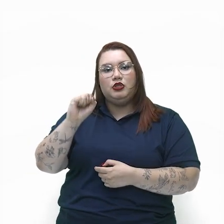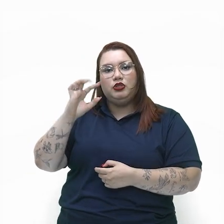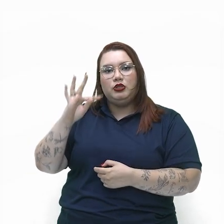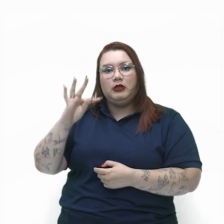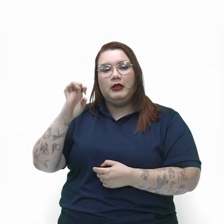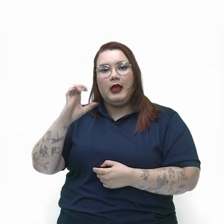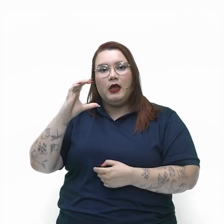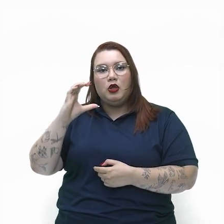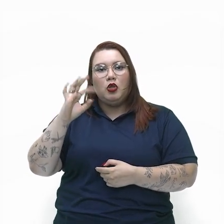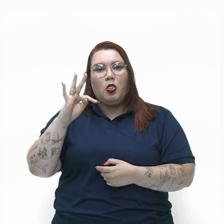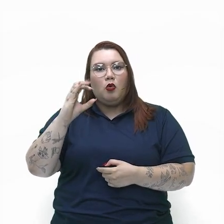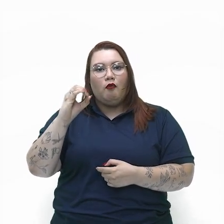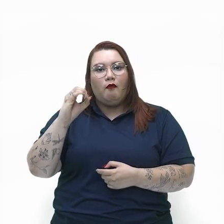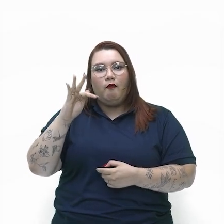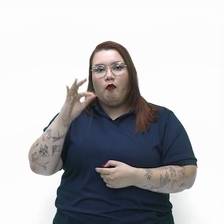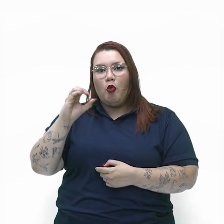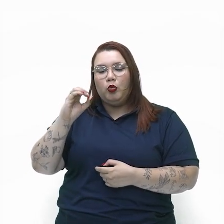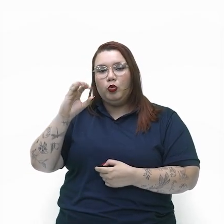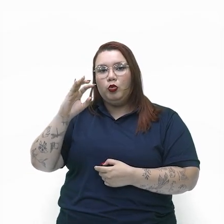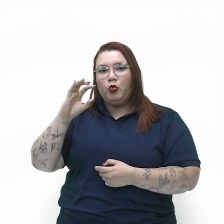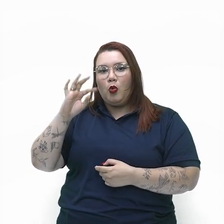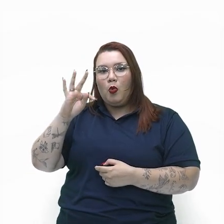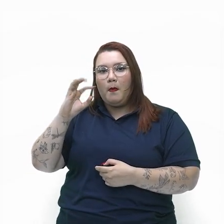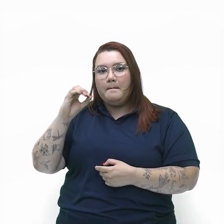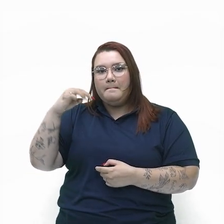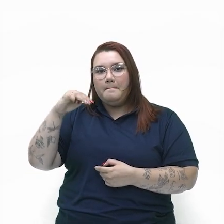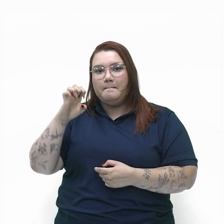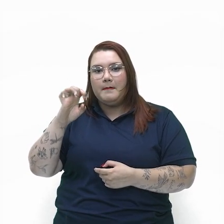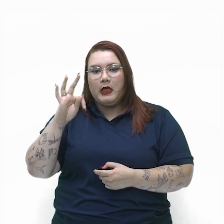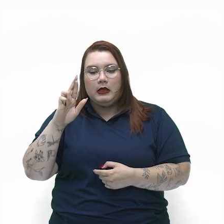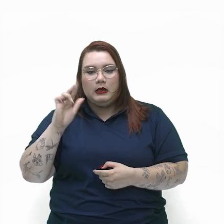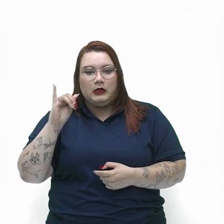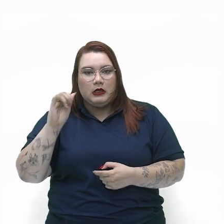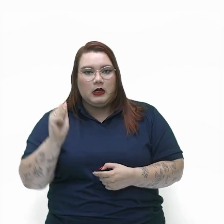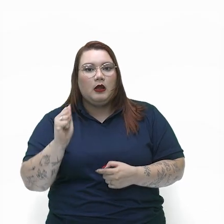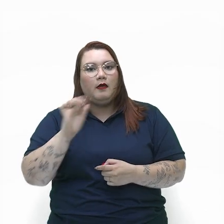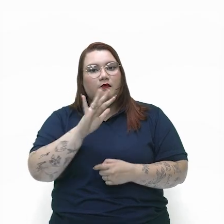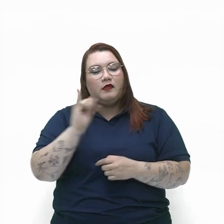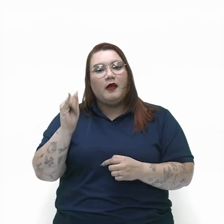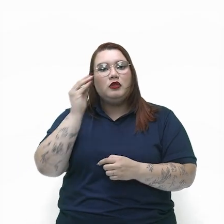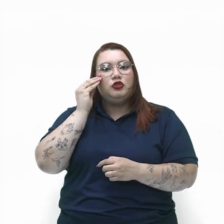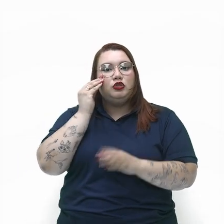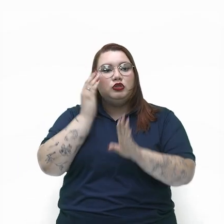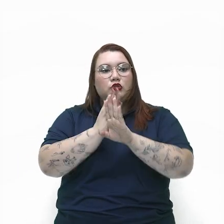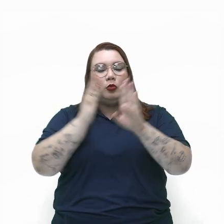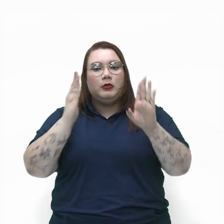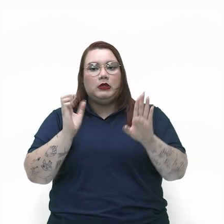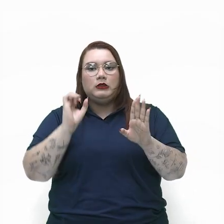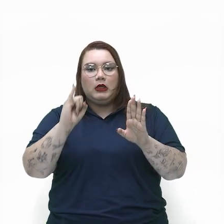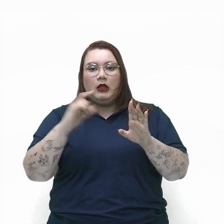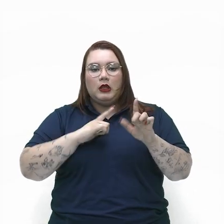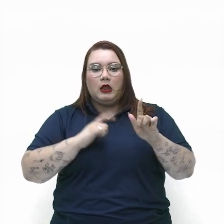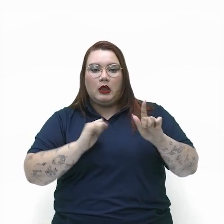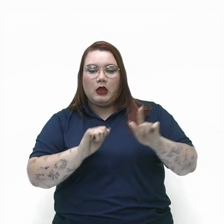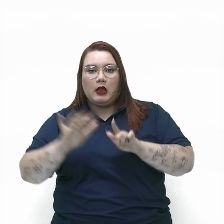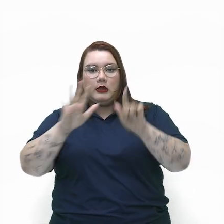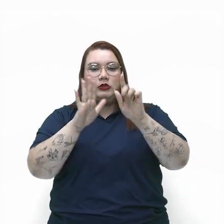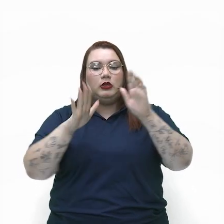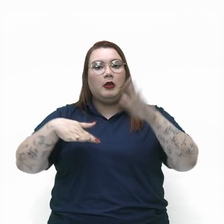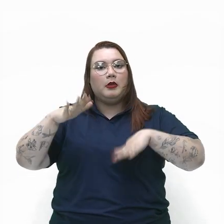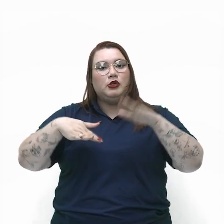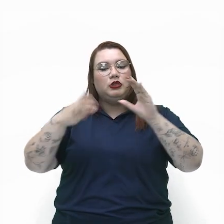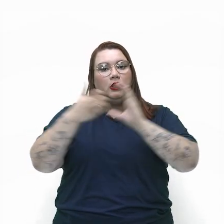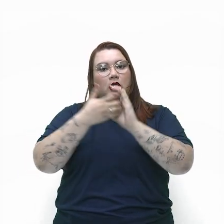né, vai se buscar aí a assinatura desses gases, que eles têm características próprias, né, dependendo